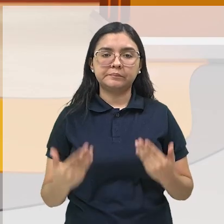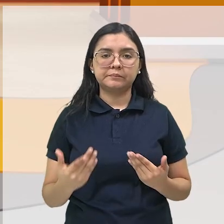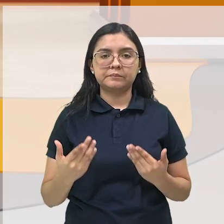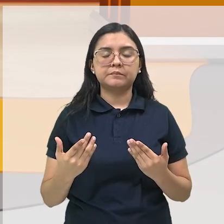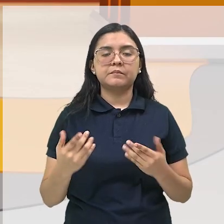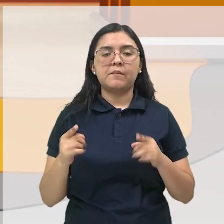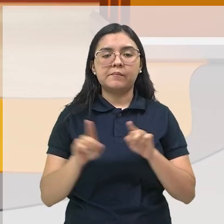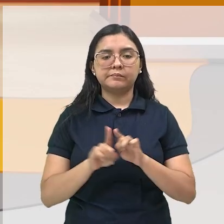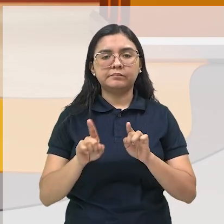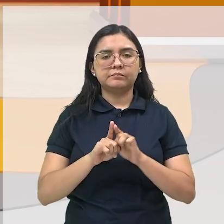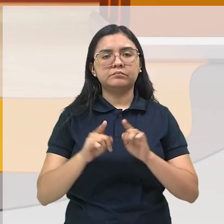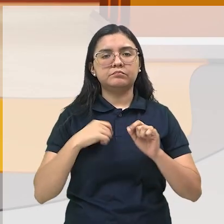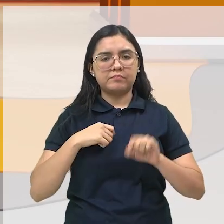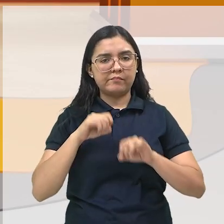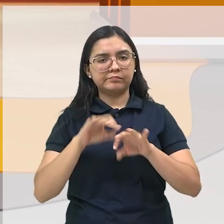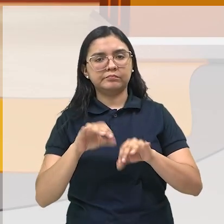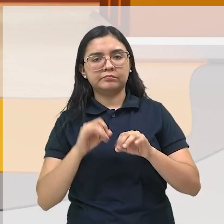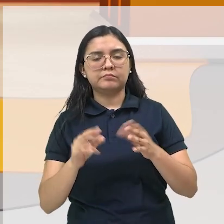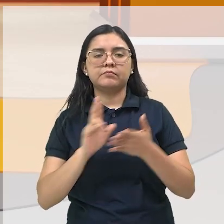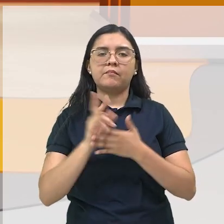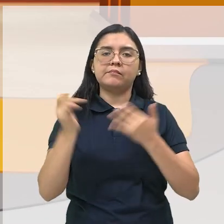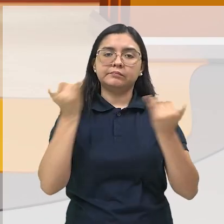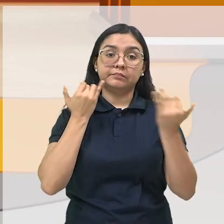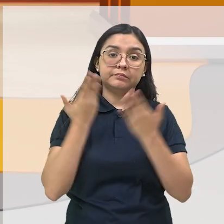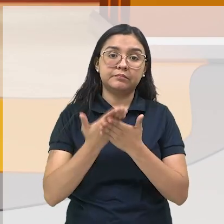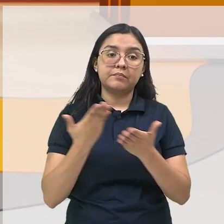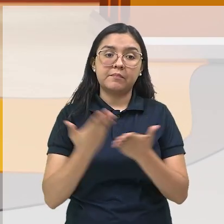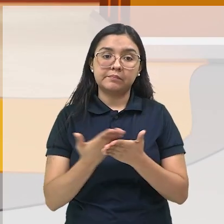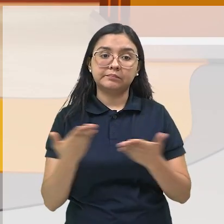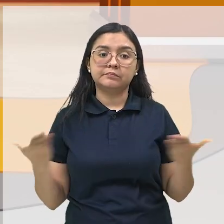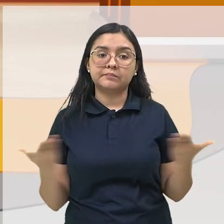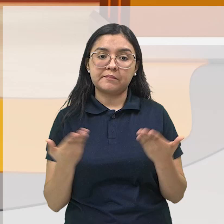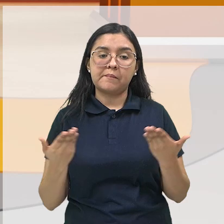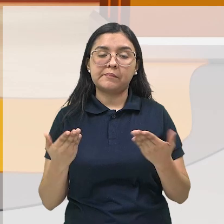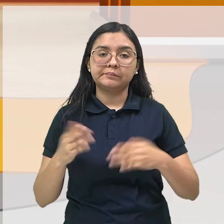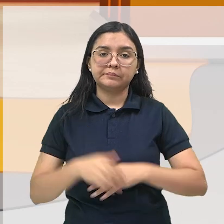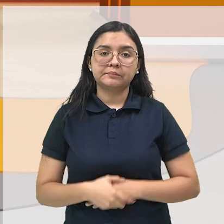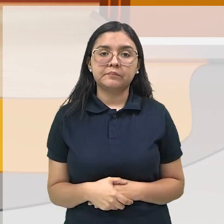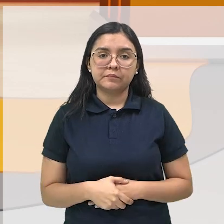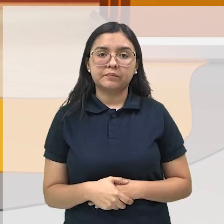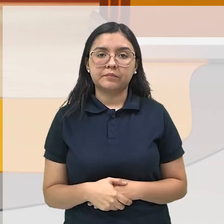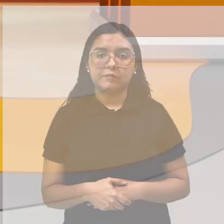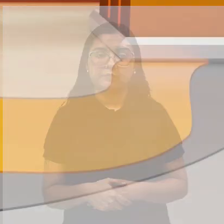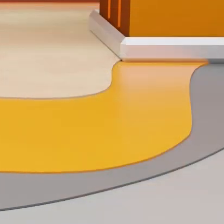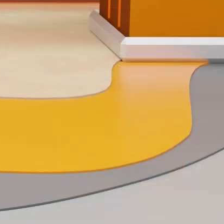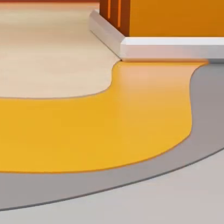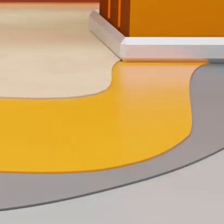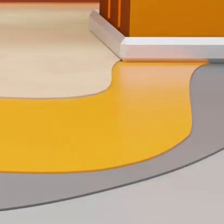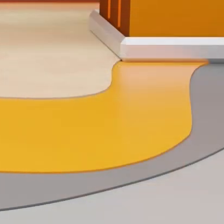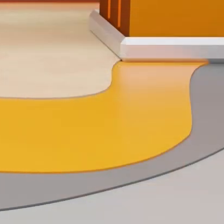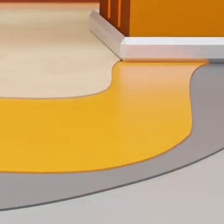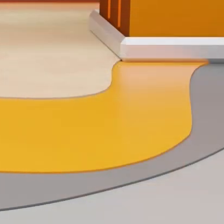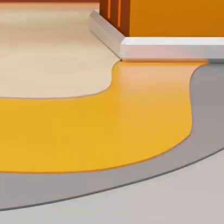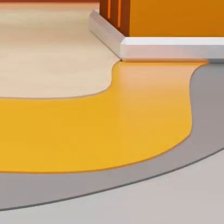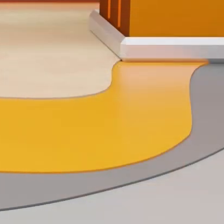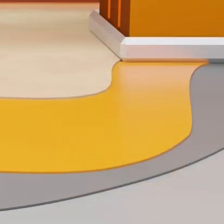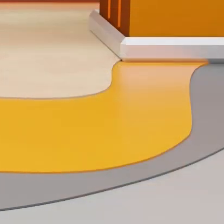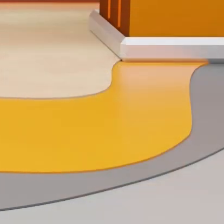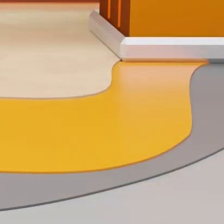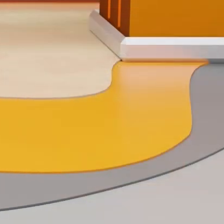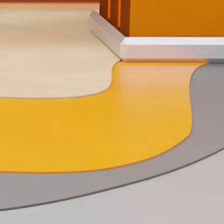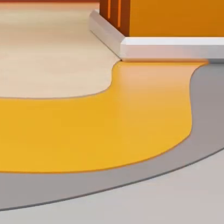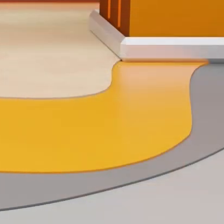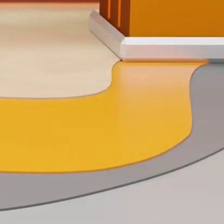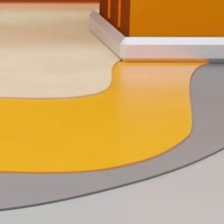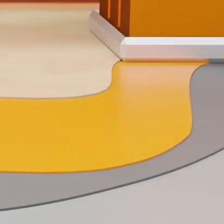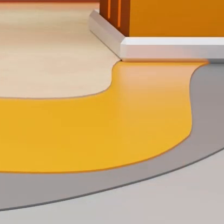Trazendo mais informações aqui para a nossa aula. E aí, hein, Curumim? Como é que funciona a questão da migração aí dentro da pesquisa